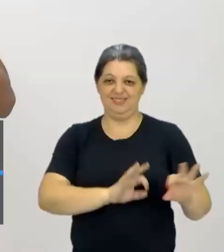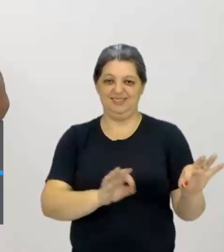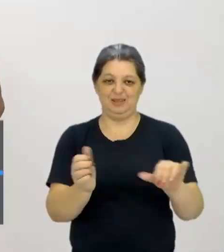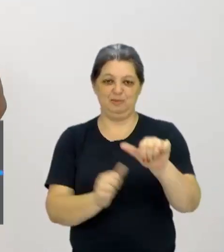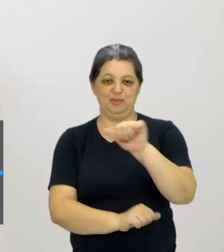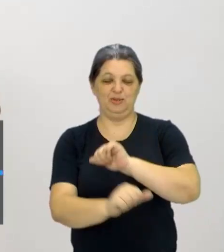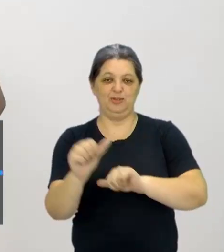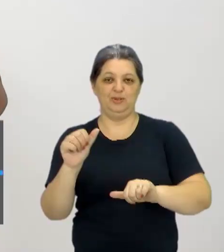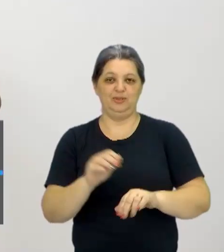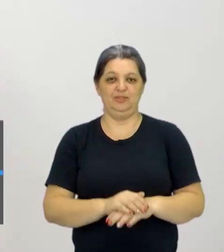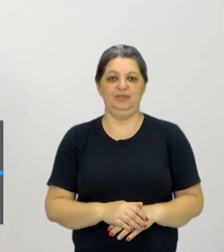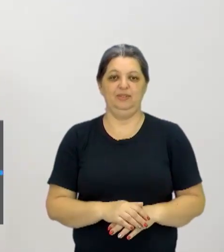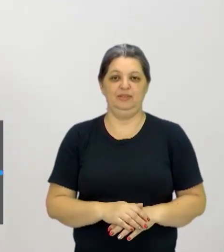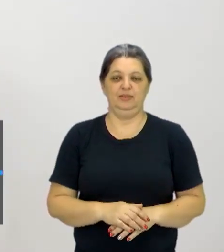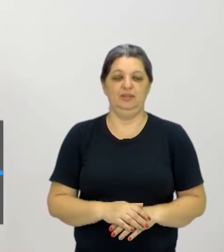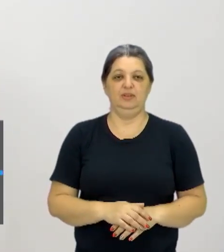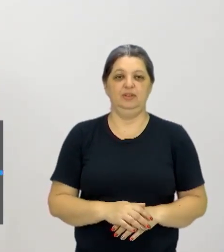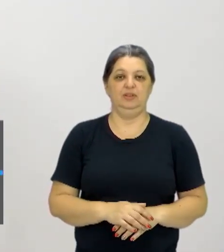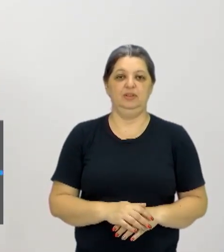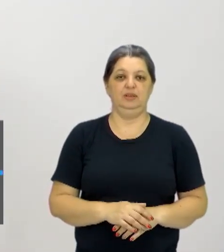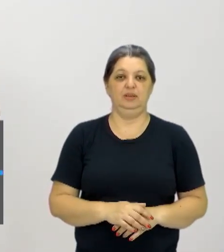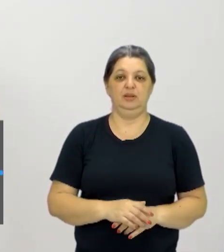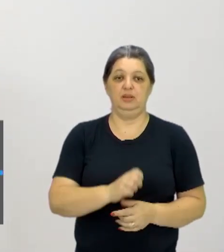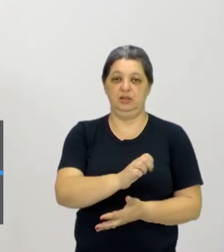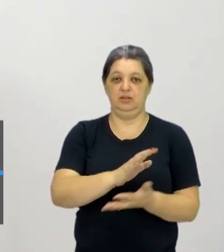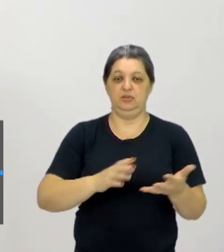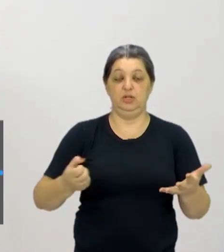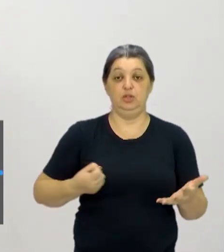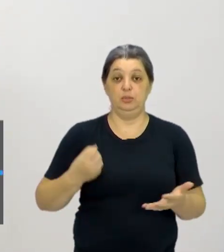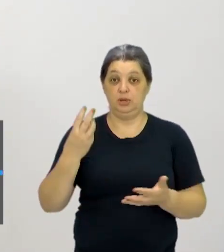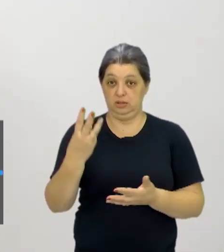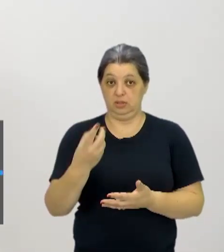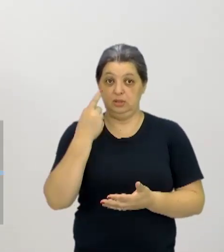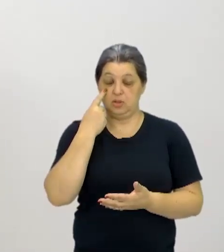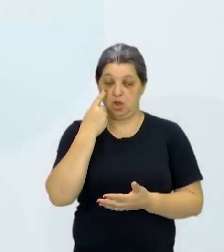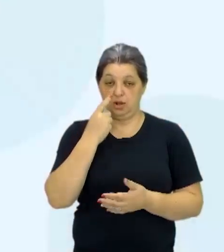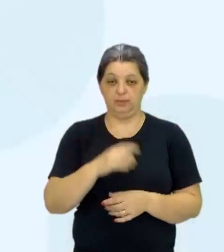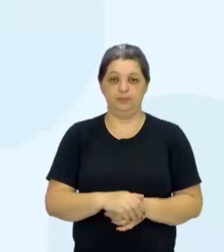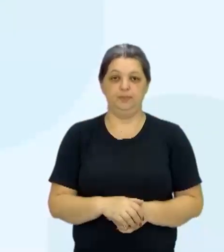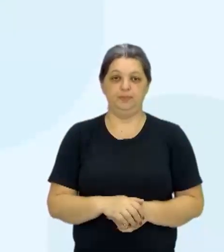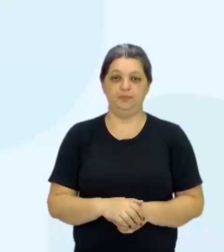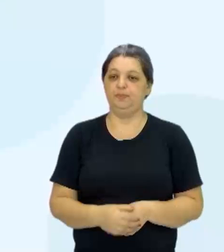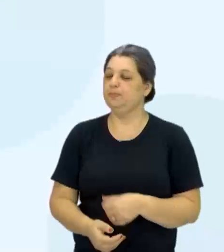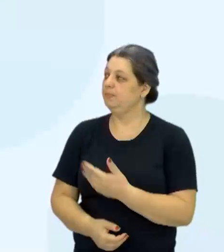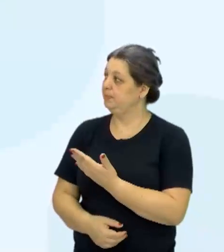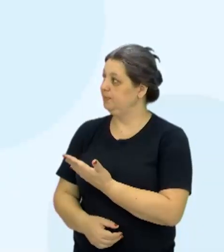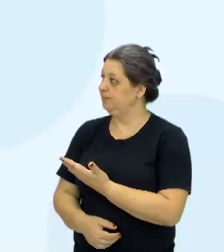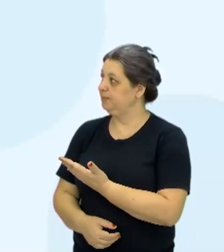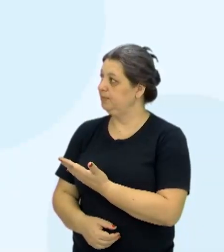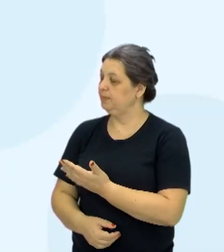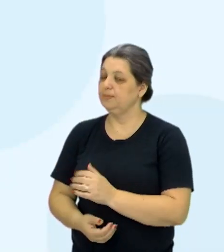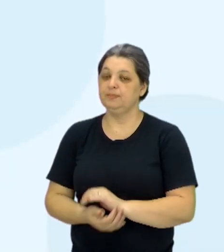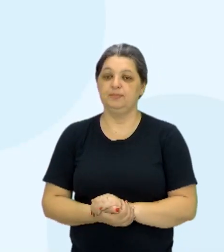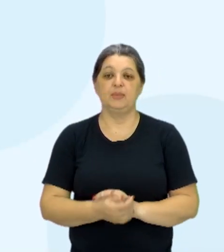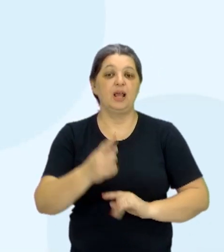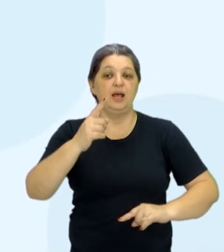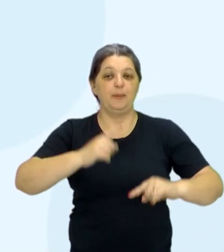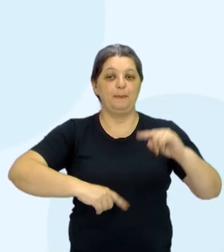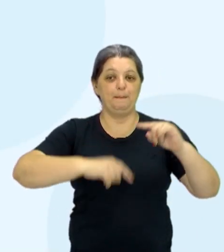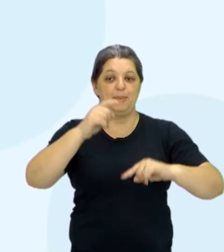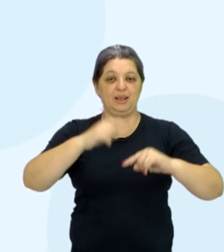aqui. Mas vamos fazer mais uma atividade 3. Olha aqui na nossa telinha, ó. Tá assim, lá no material de vocês, na